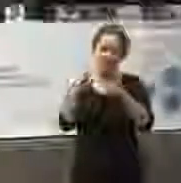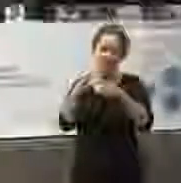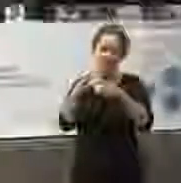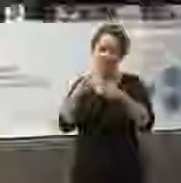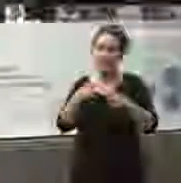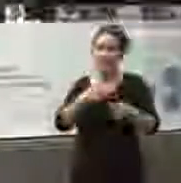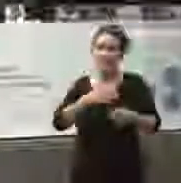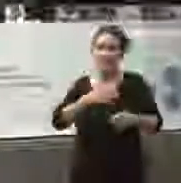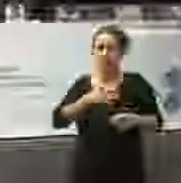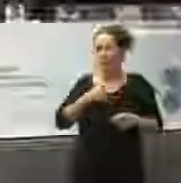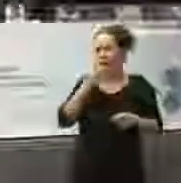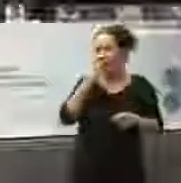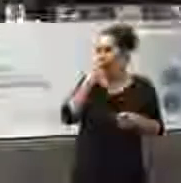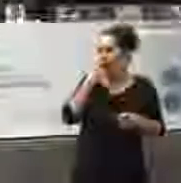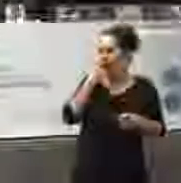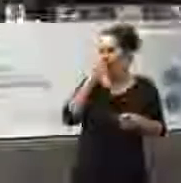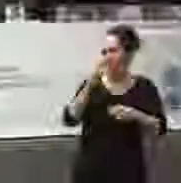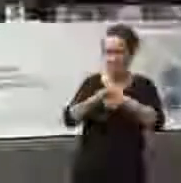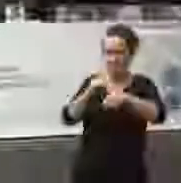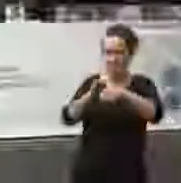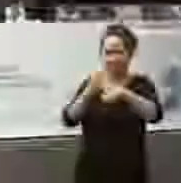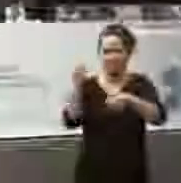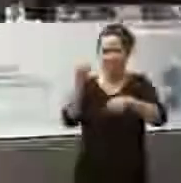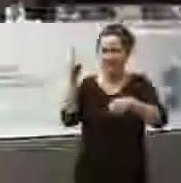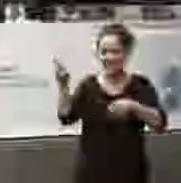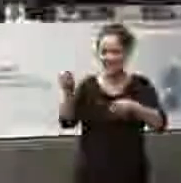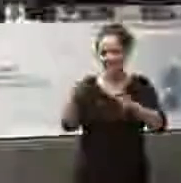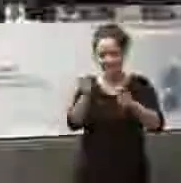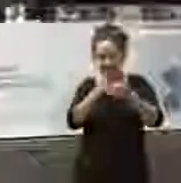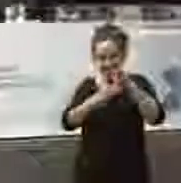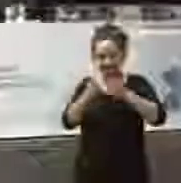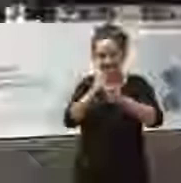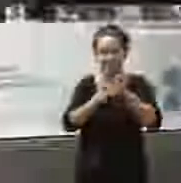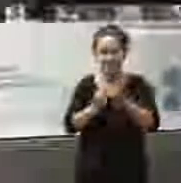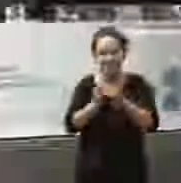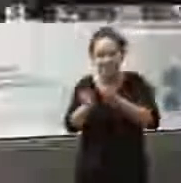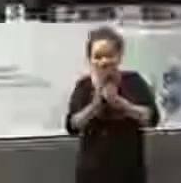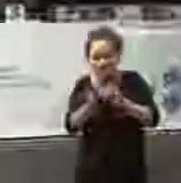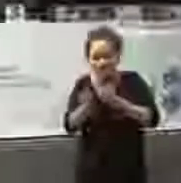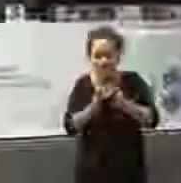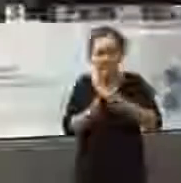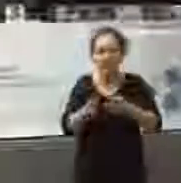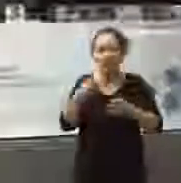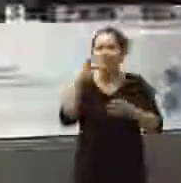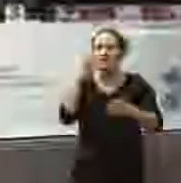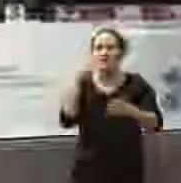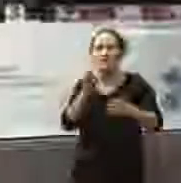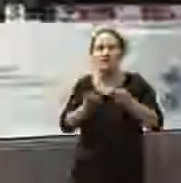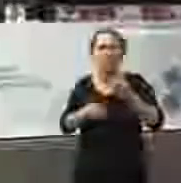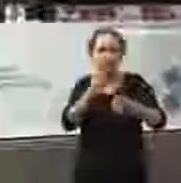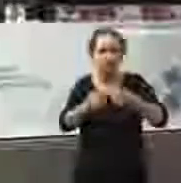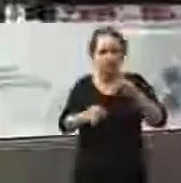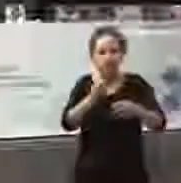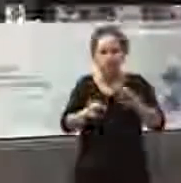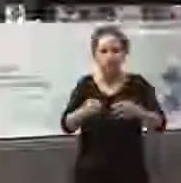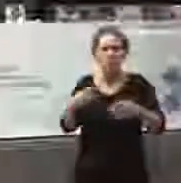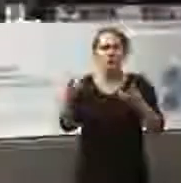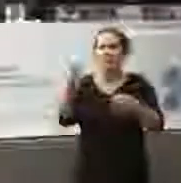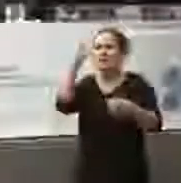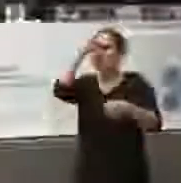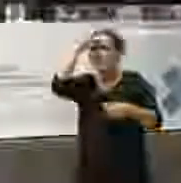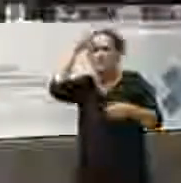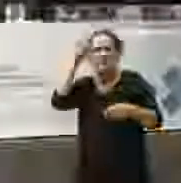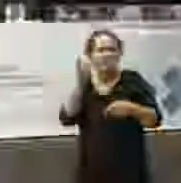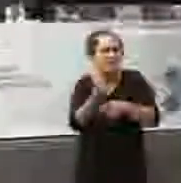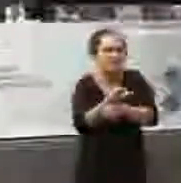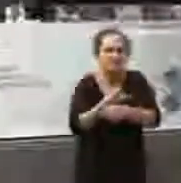importante porque ela é que realmente vai regular o acesso e quando a gente fala de judicialização o que o paciente está buscando acesso